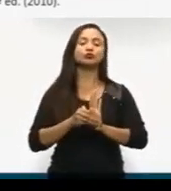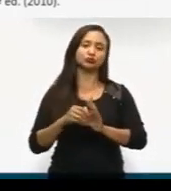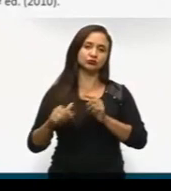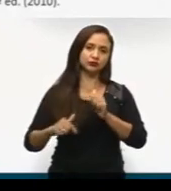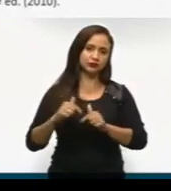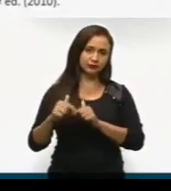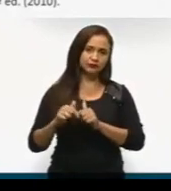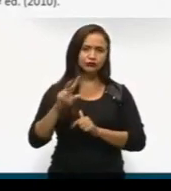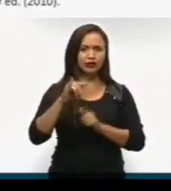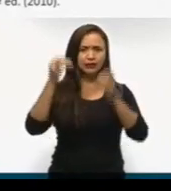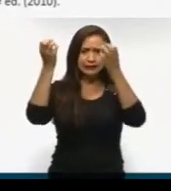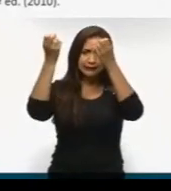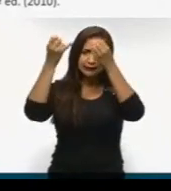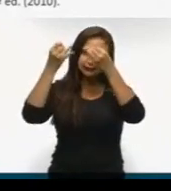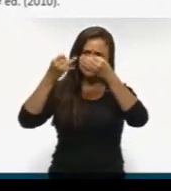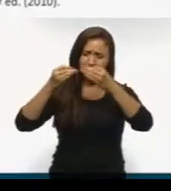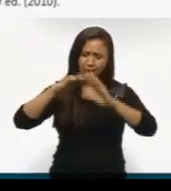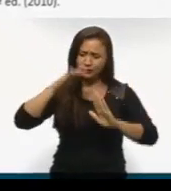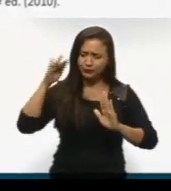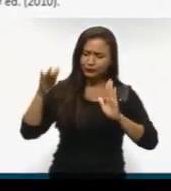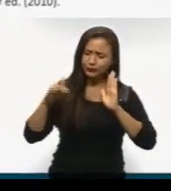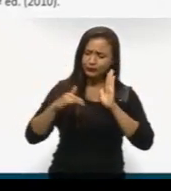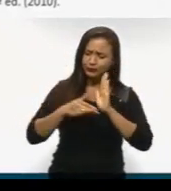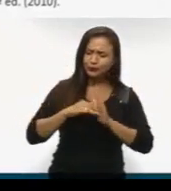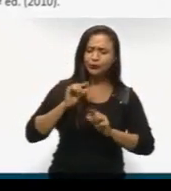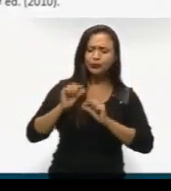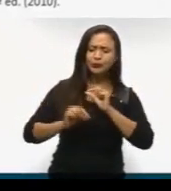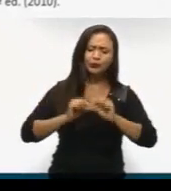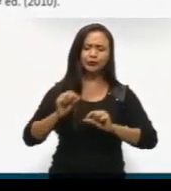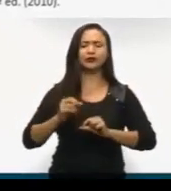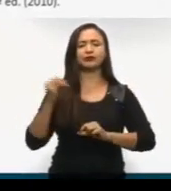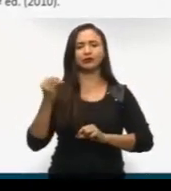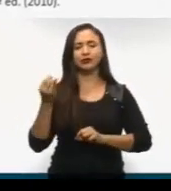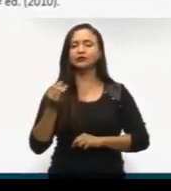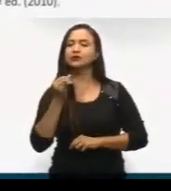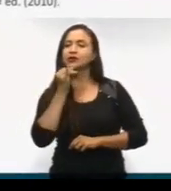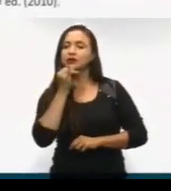Então, ela vai te explicar certinho o que foi considerado.